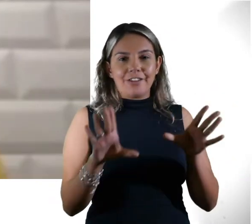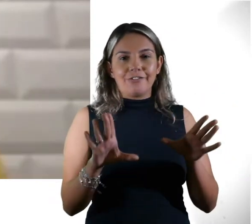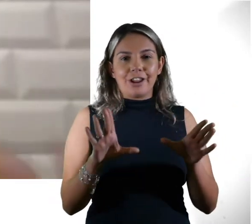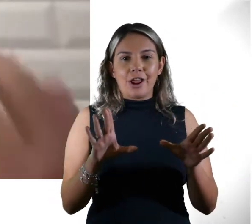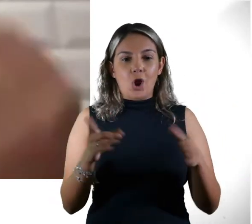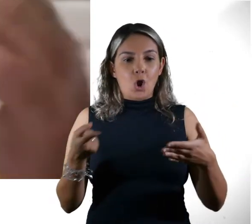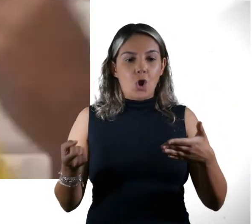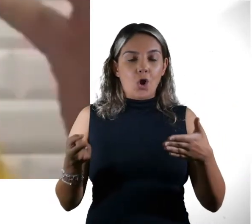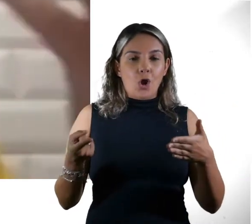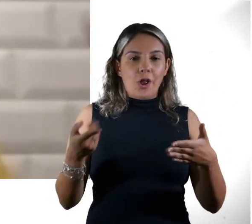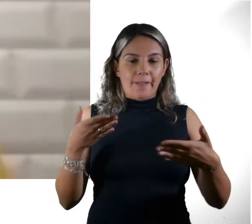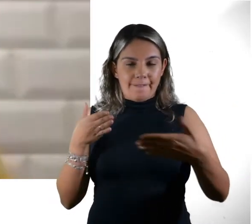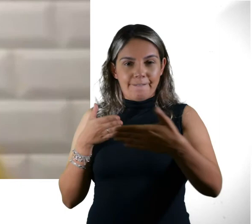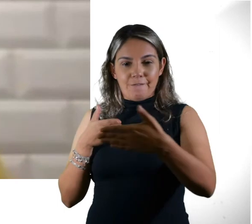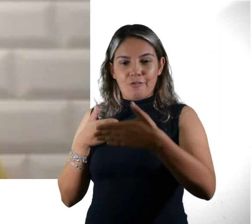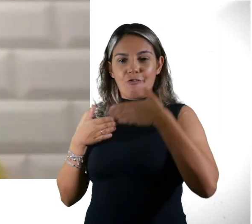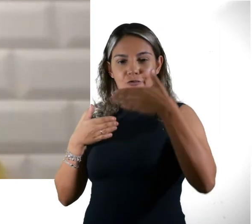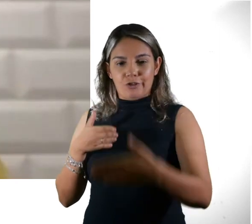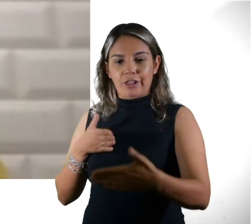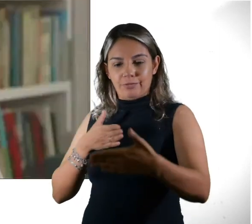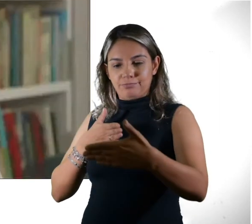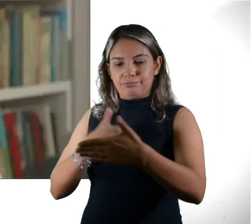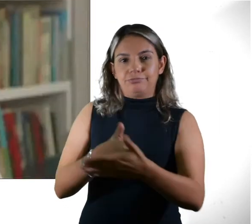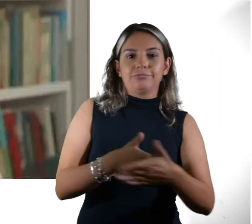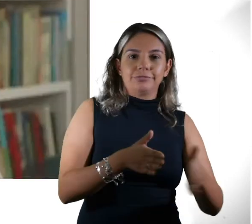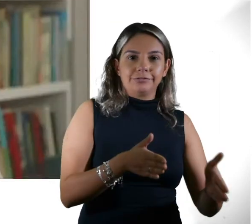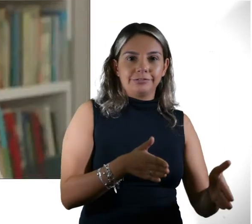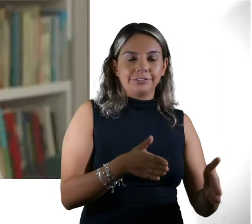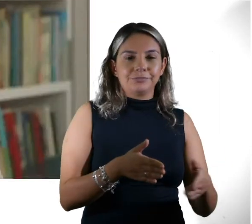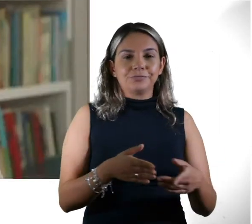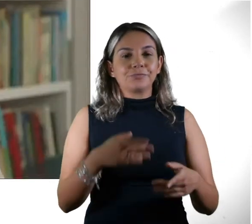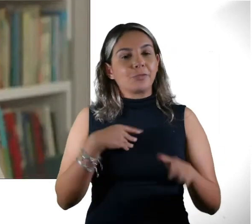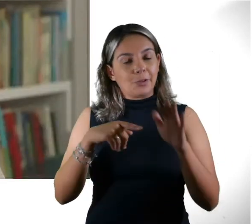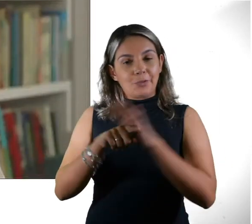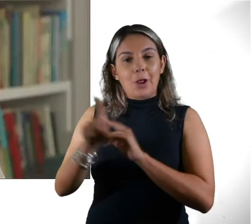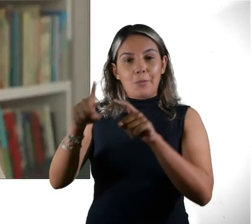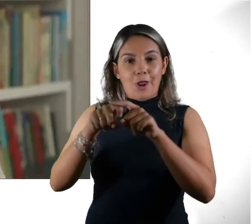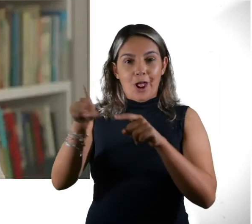combater fronteiras, combater a ideia de fronteiras. É por isso que você decidiu morar numa ilha?